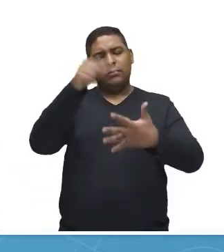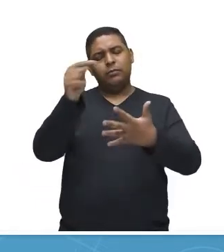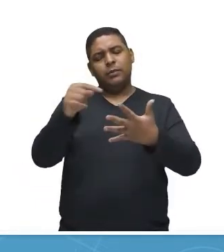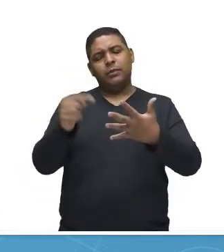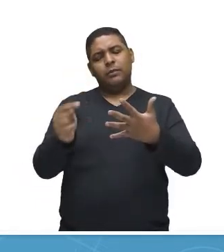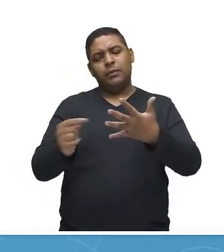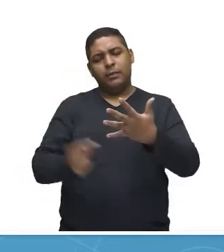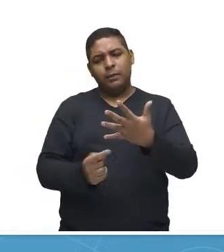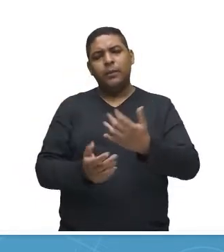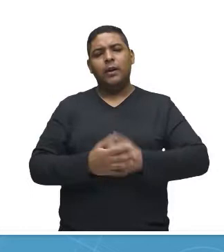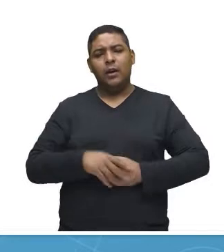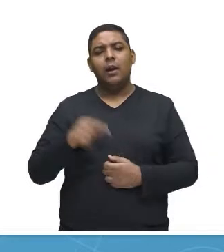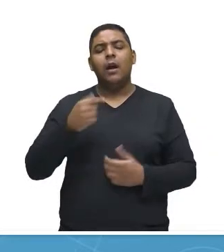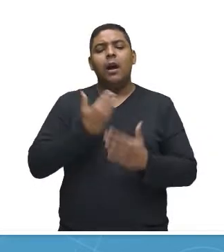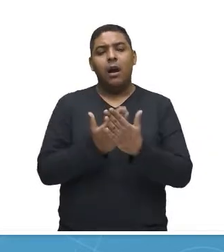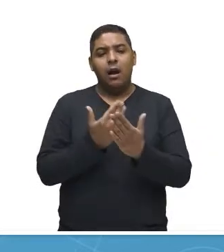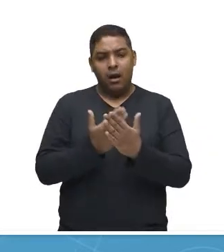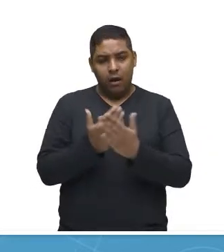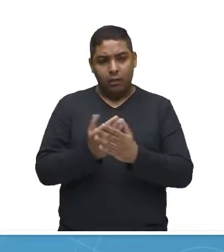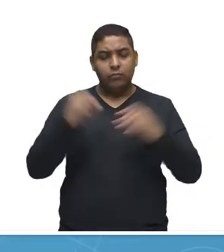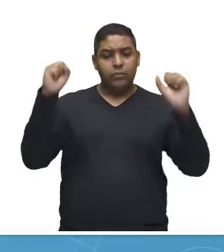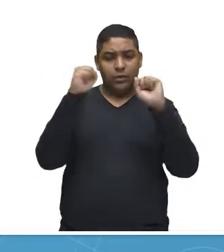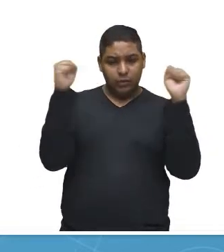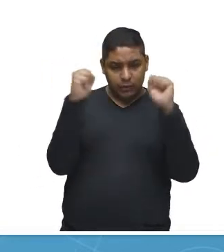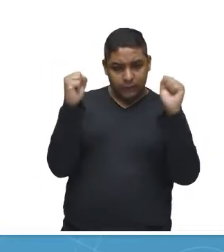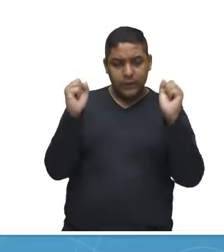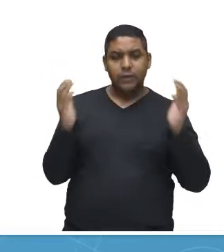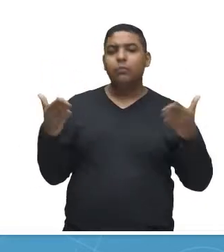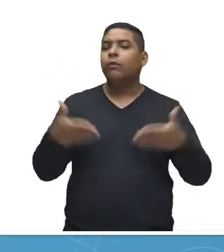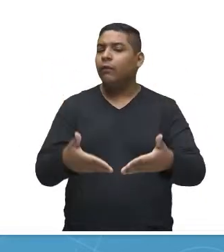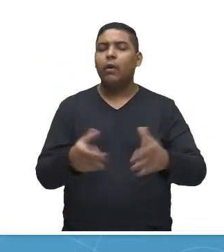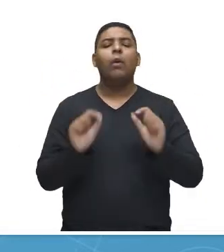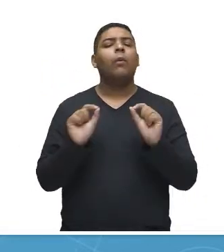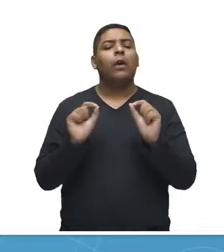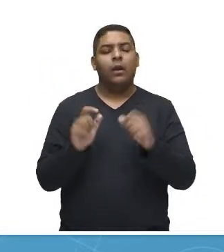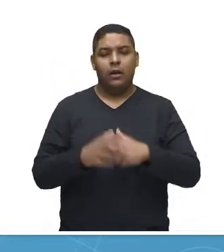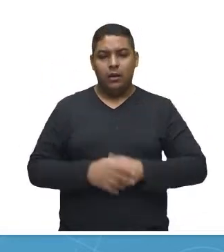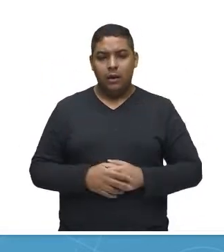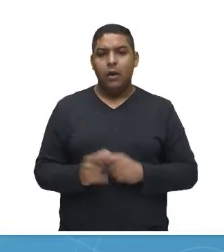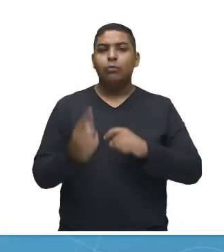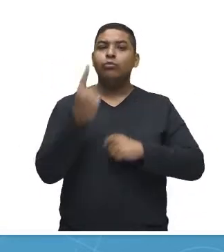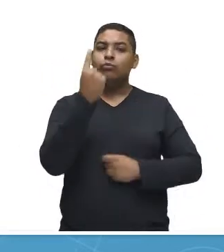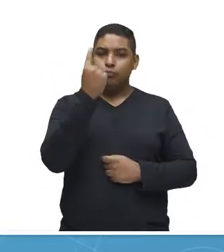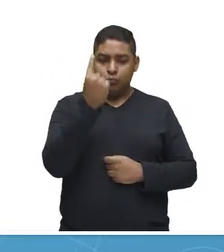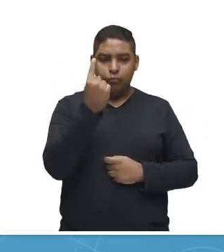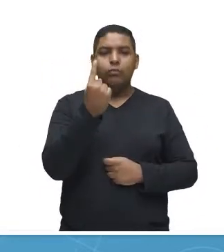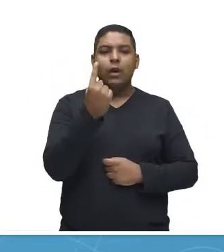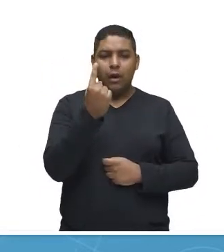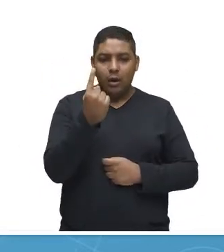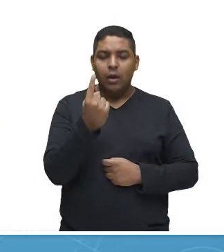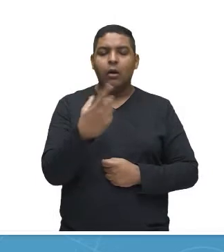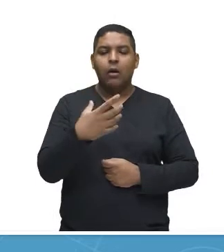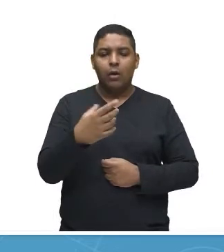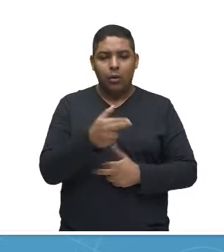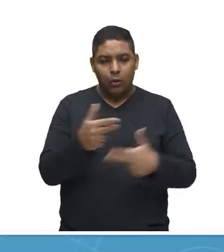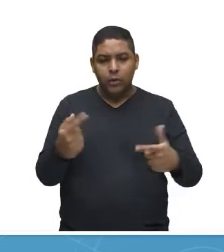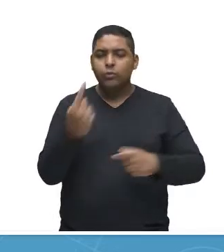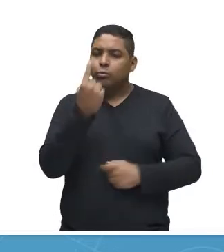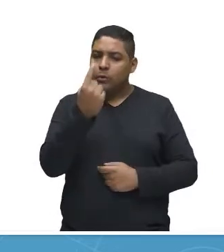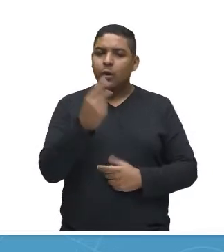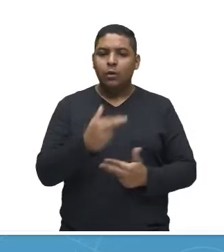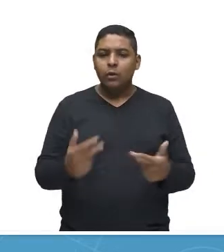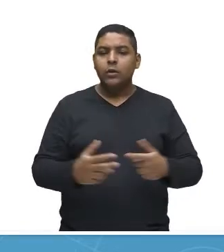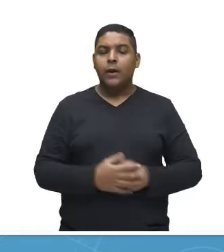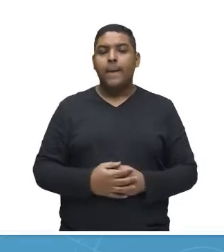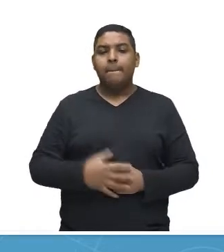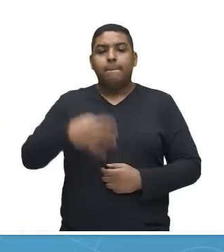aula de Educação Física, a gente vai direcionar para um que está relacionado ao nosso bem-estar físico,